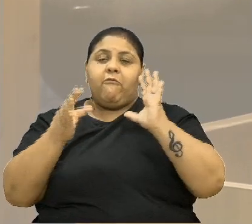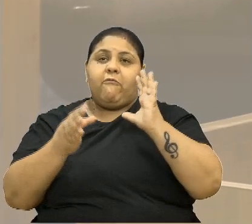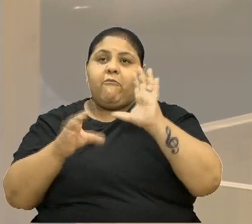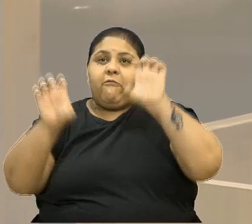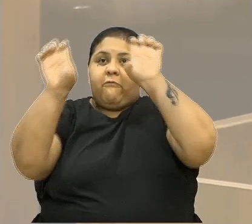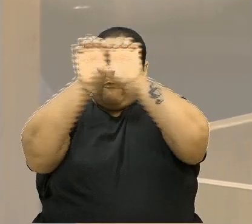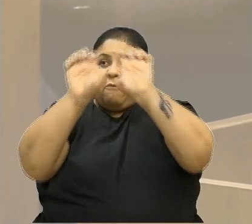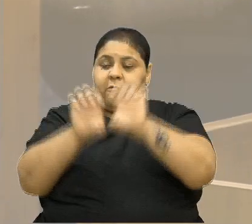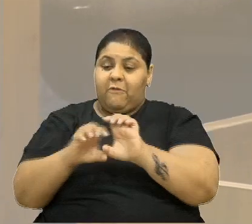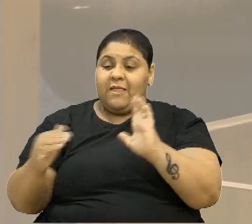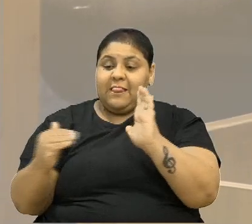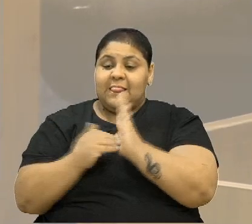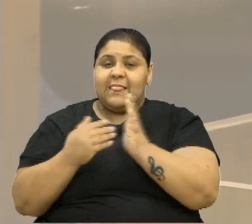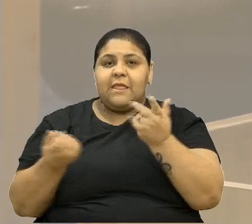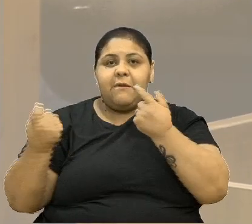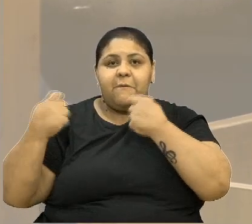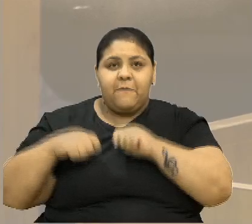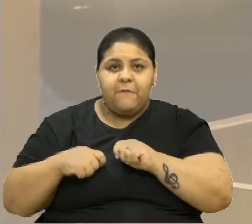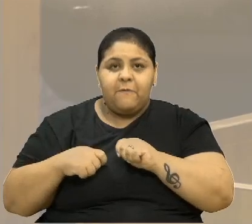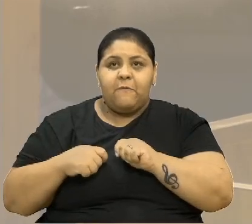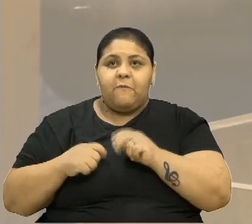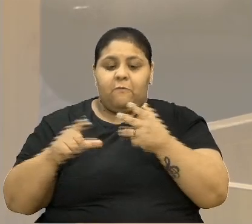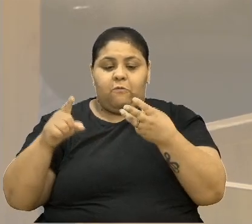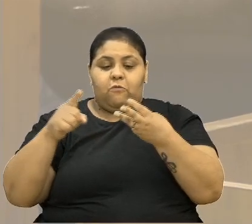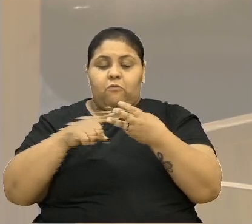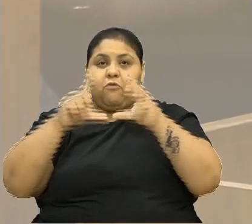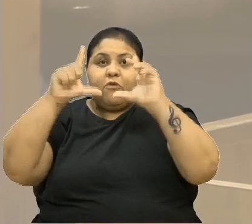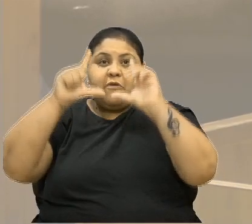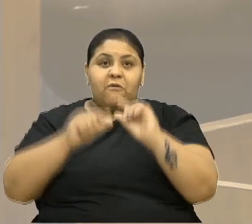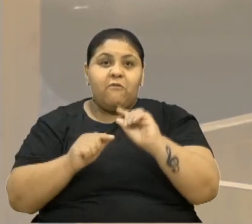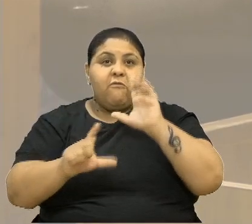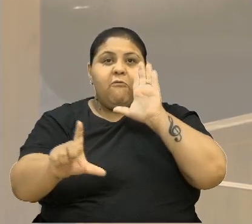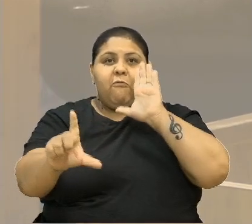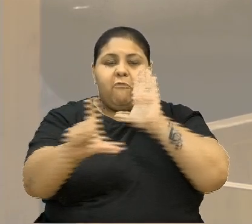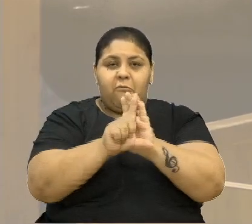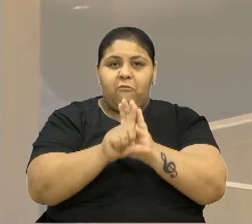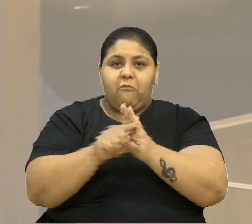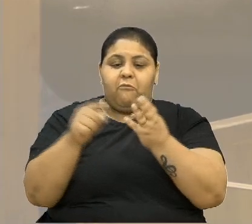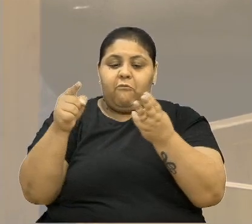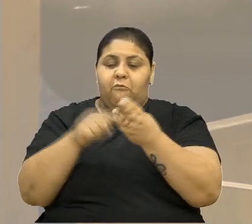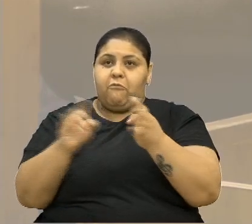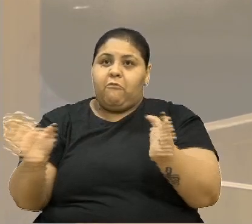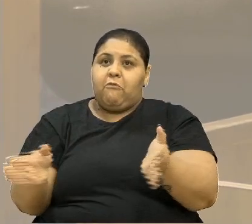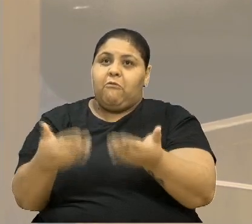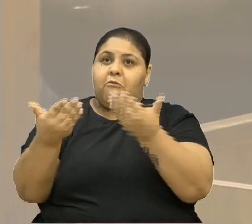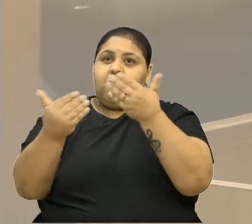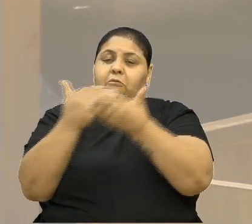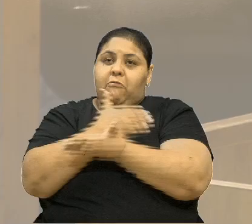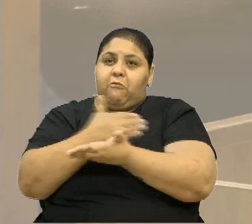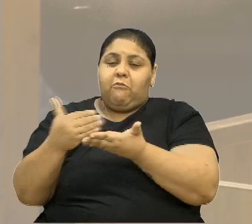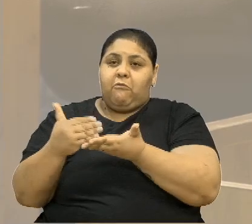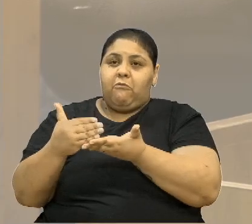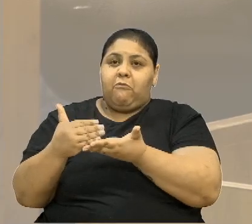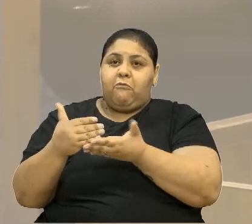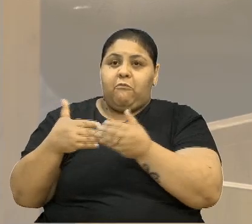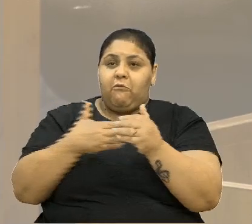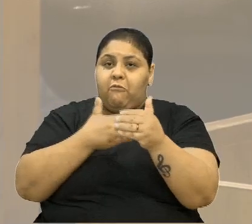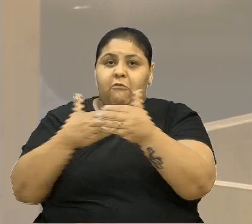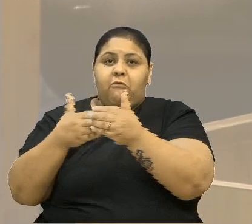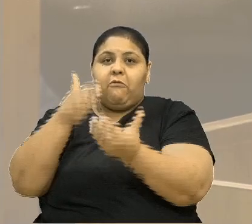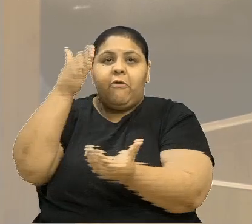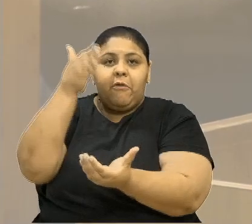infraestrutura mínima necessária, redução dos impedimentos legais, fomento à iniciativa privada, acompanhamento dos